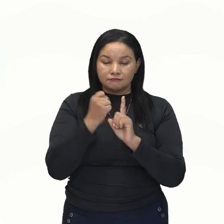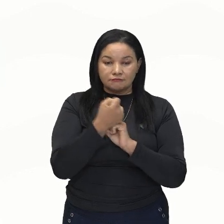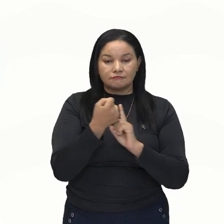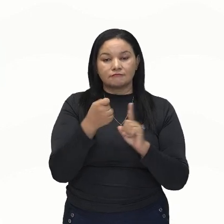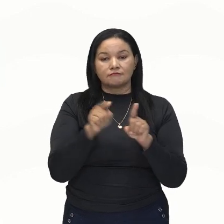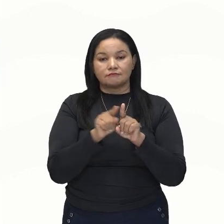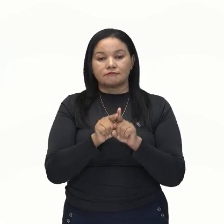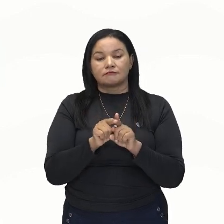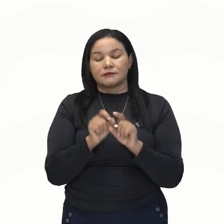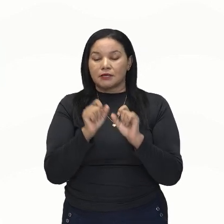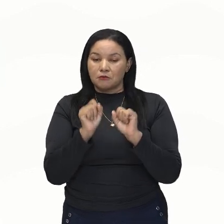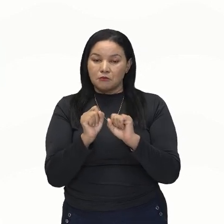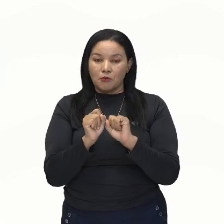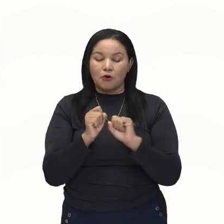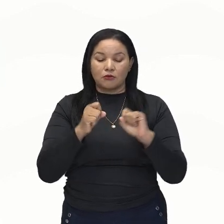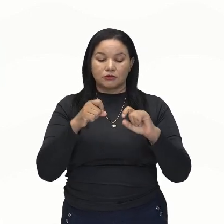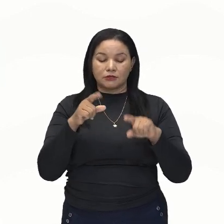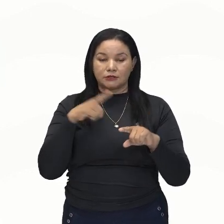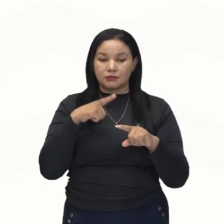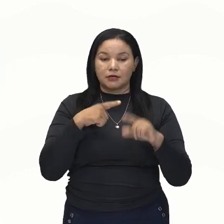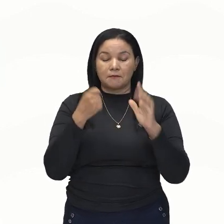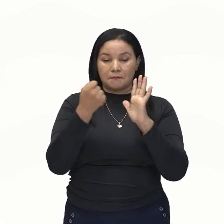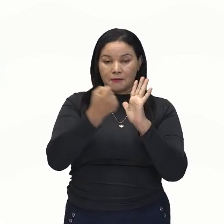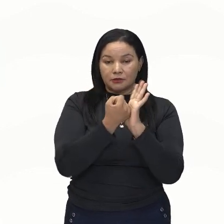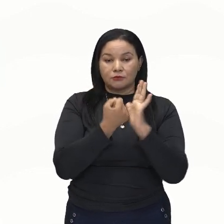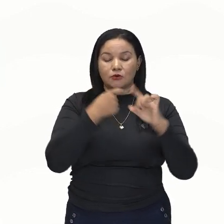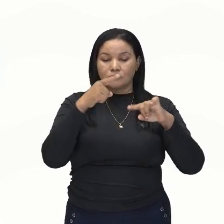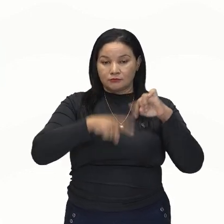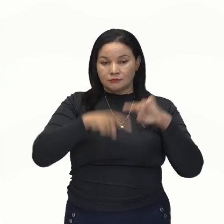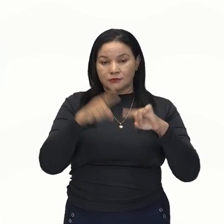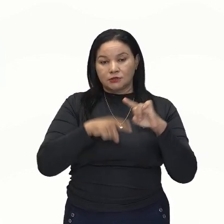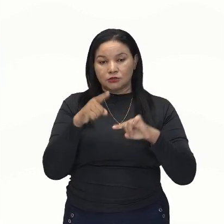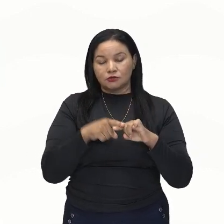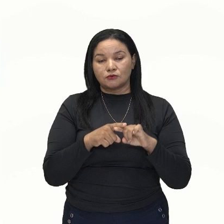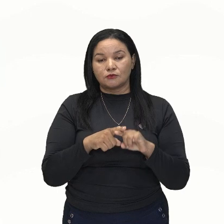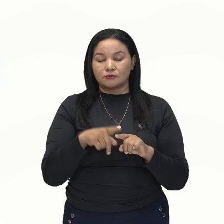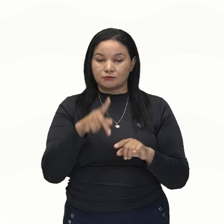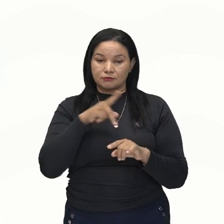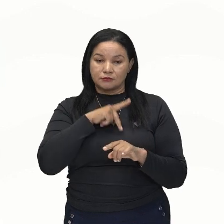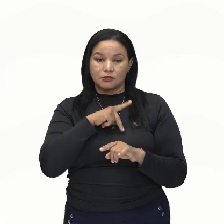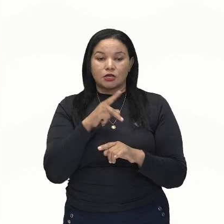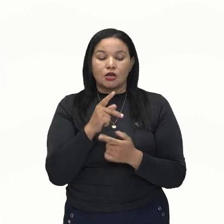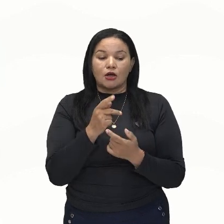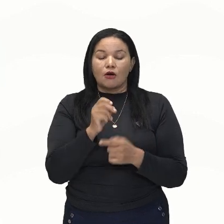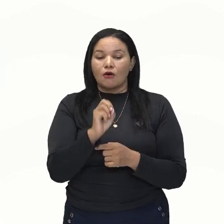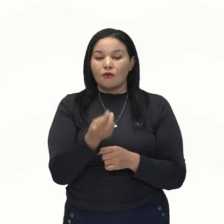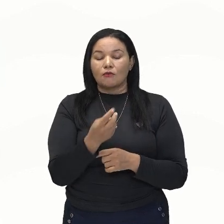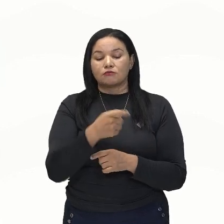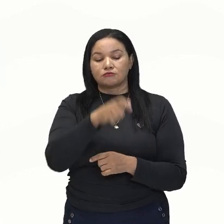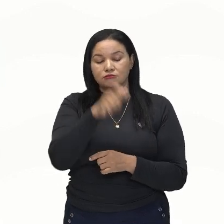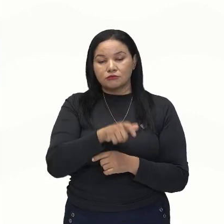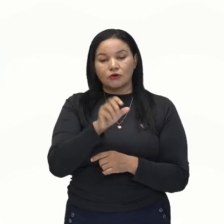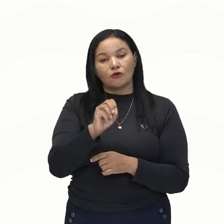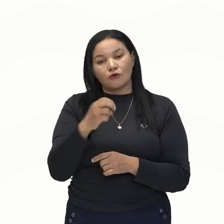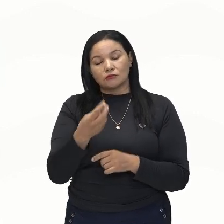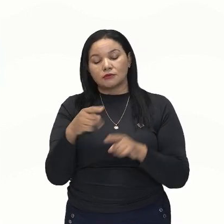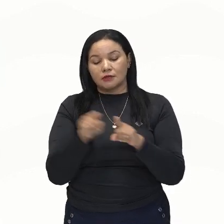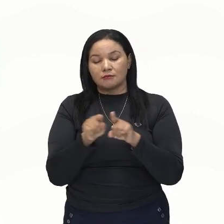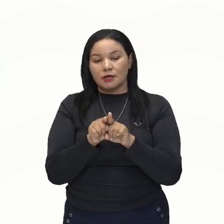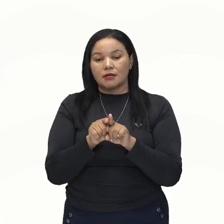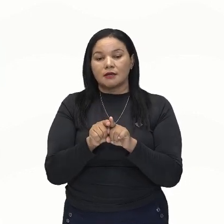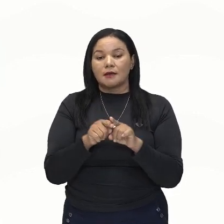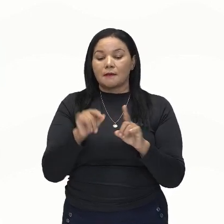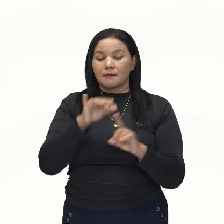individual, mas aqui estamos falando do patrimônio artístico amazônico, então tem que ser algo relevante para o